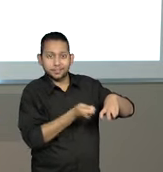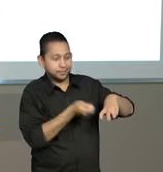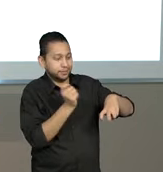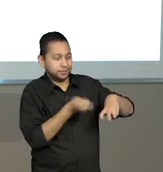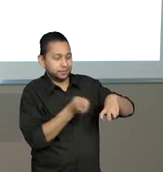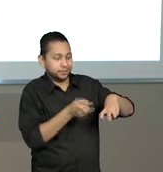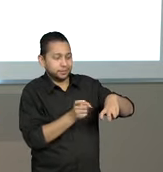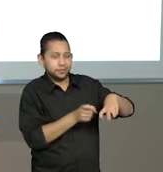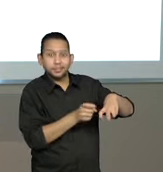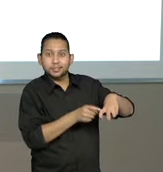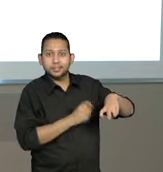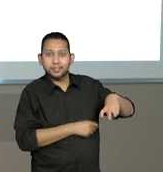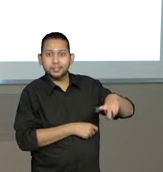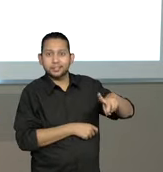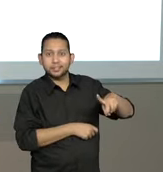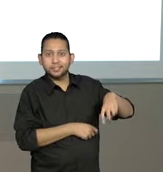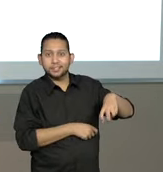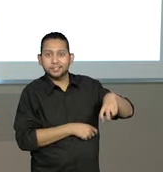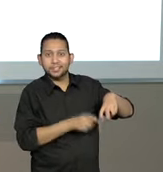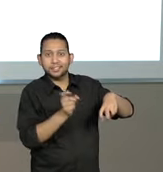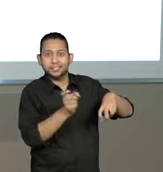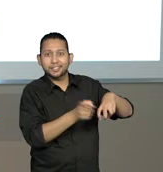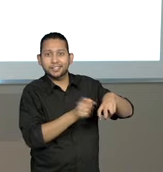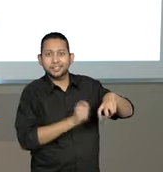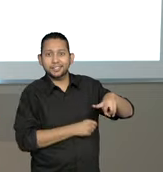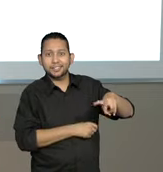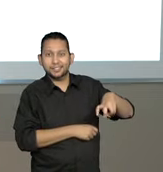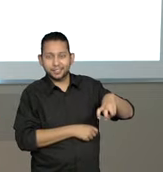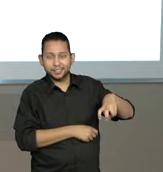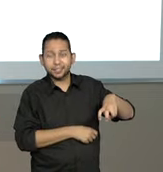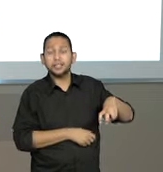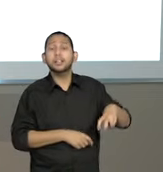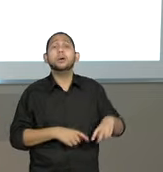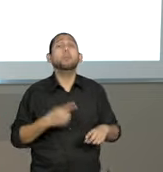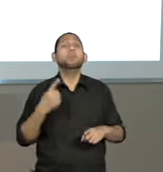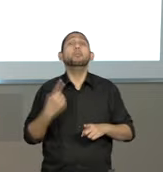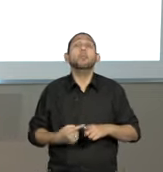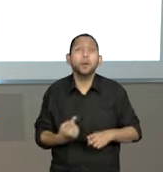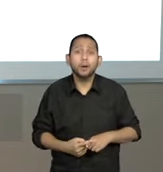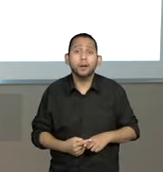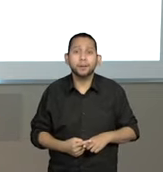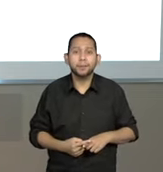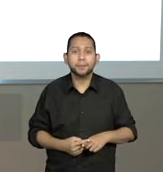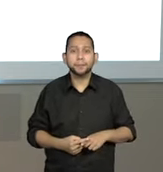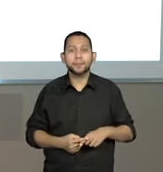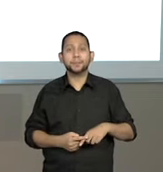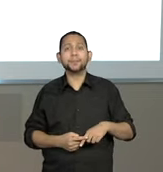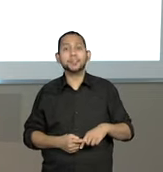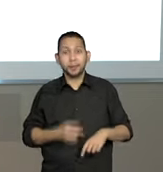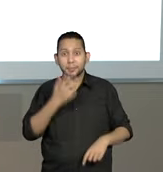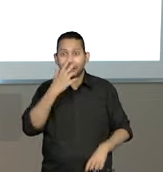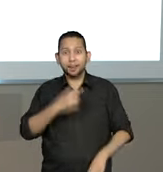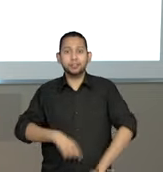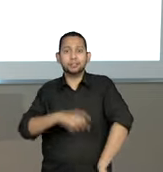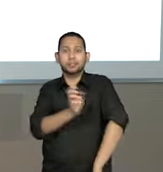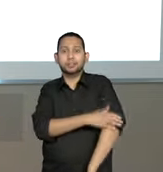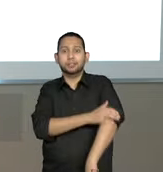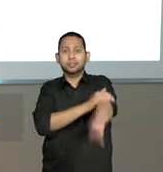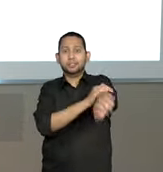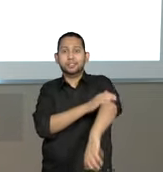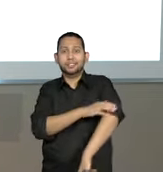joelho, tá? Logo ali abaixo da patela. Quando ele faz essa marteladinha, a perna